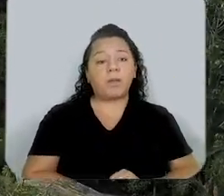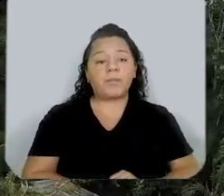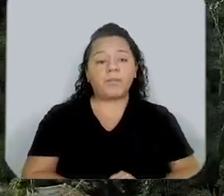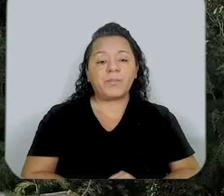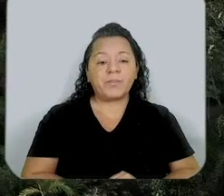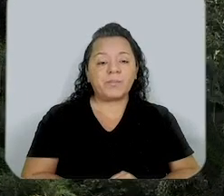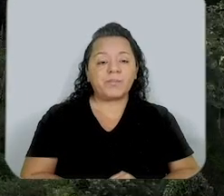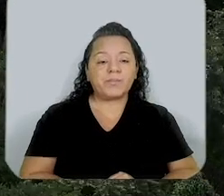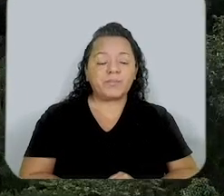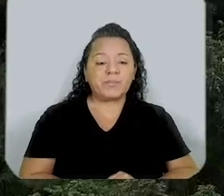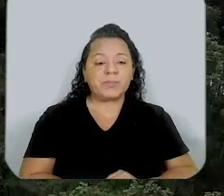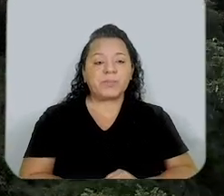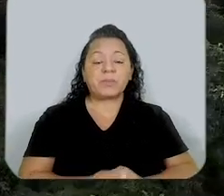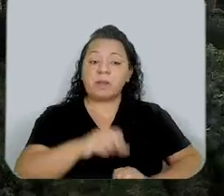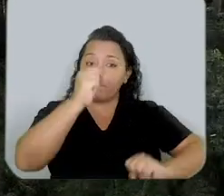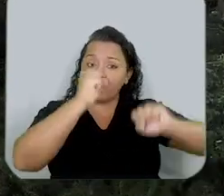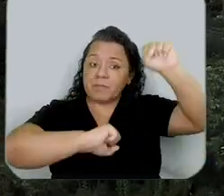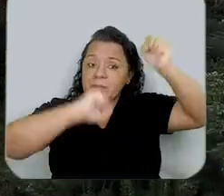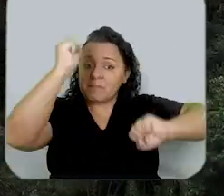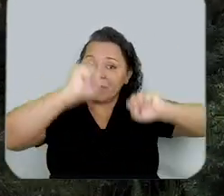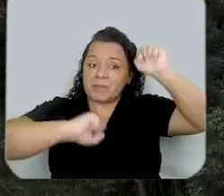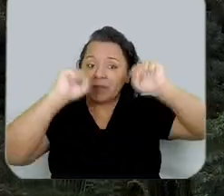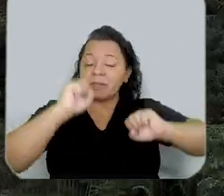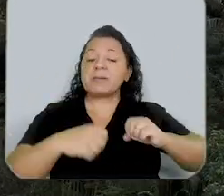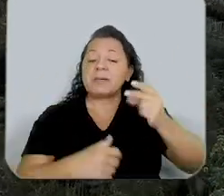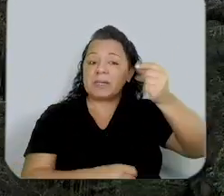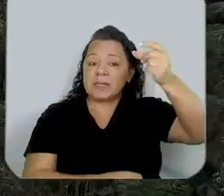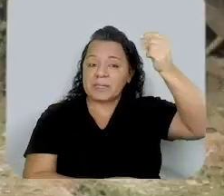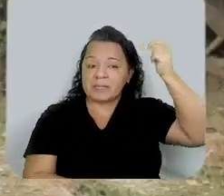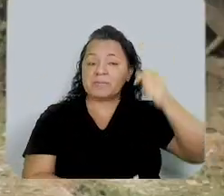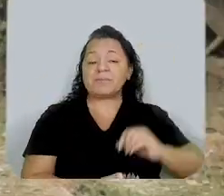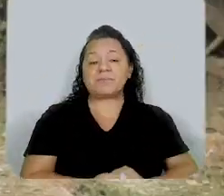Rapaz, eu tô com 67 anos que moro aqui.